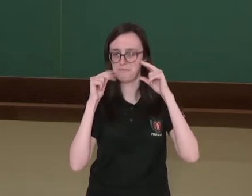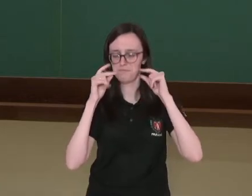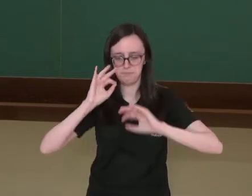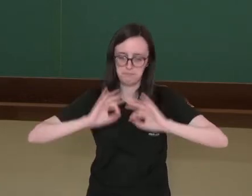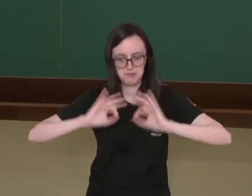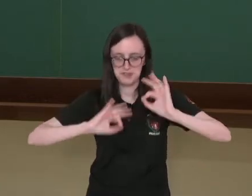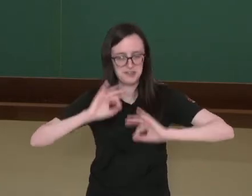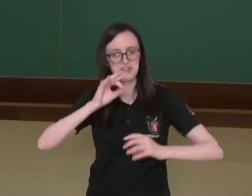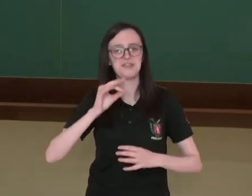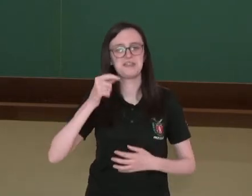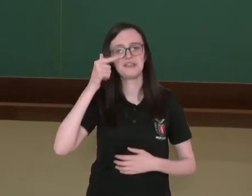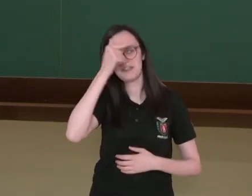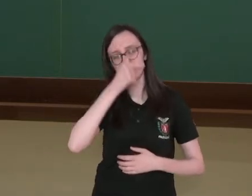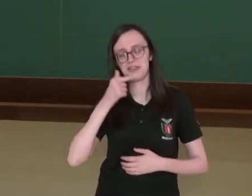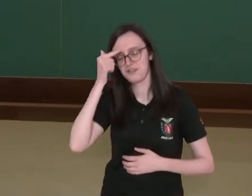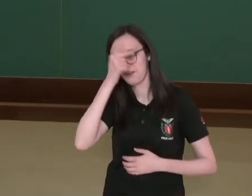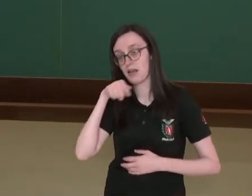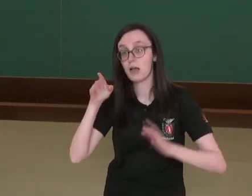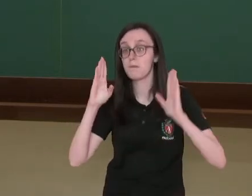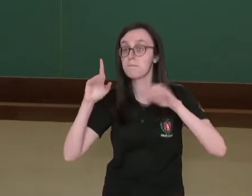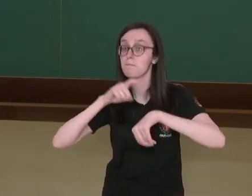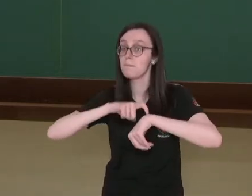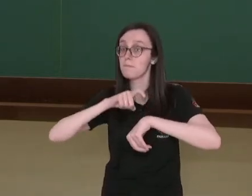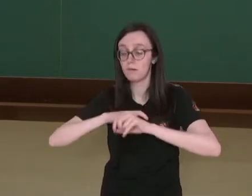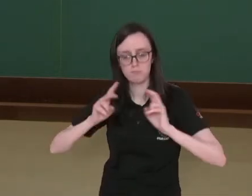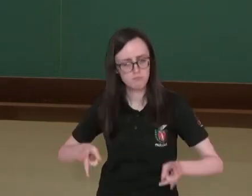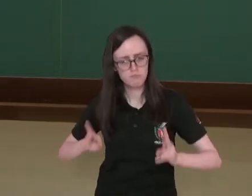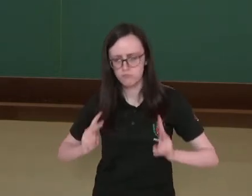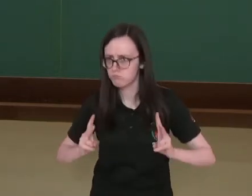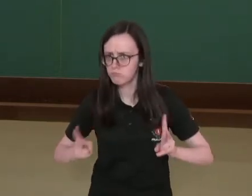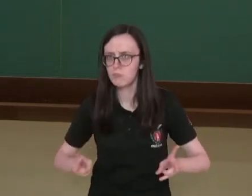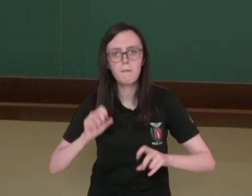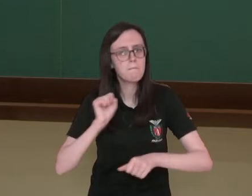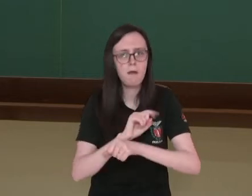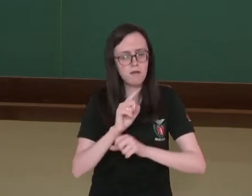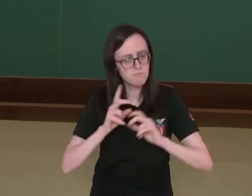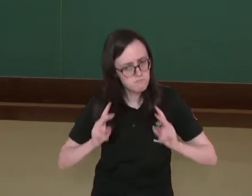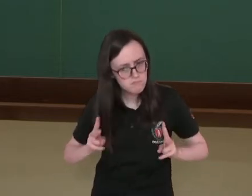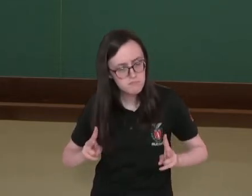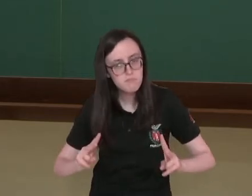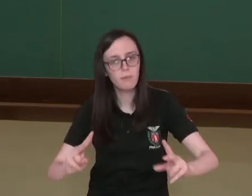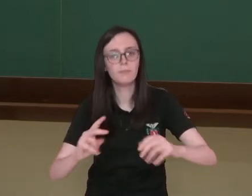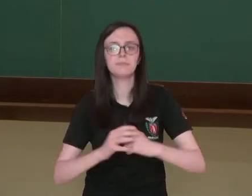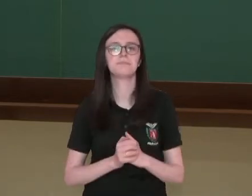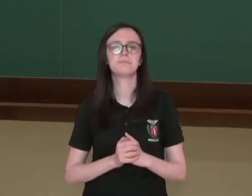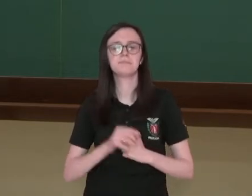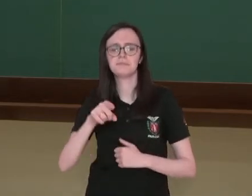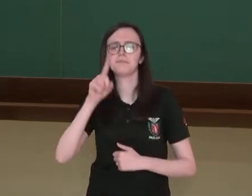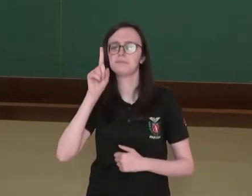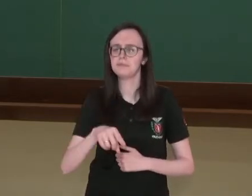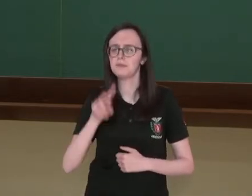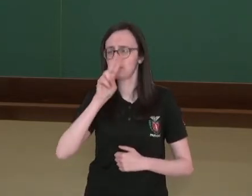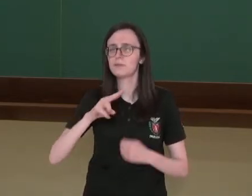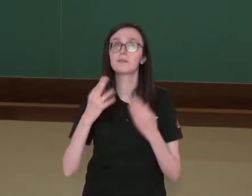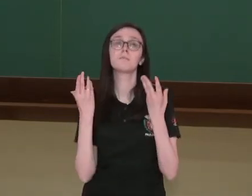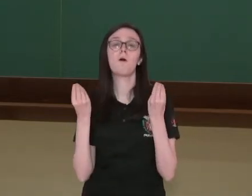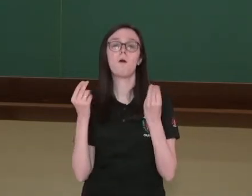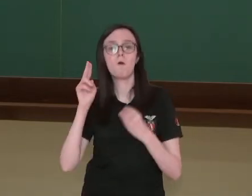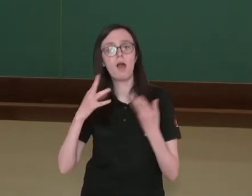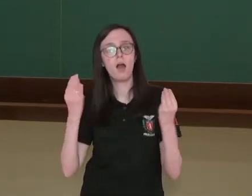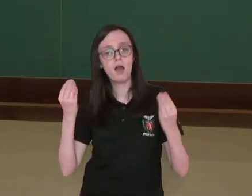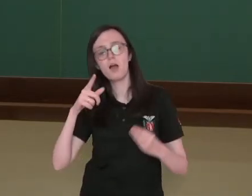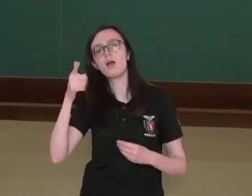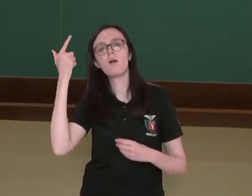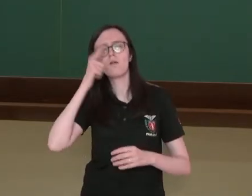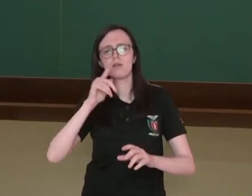seriam fabricados nesse período, mantendo exatamente o mesmo ritmo. Isso aqui é muito utilizado exatamente para você